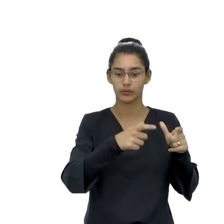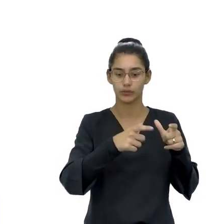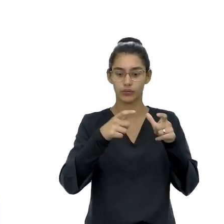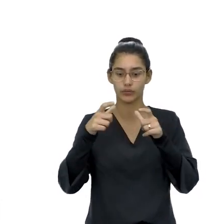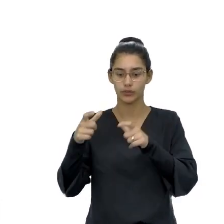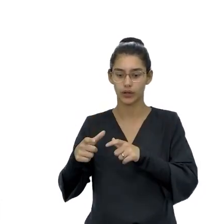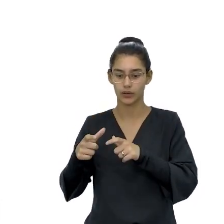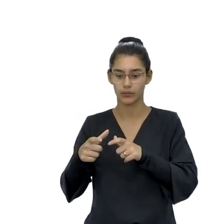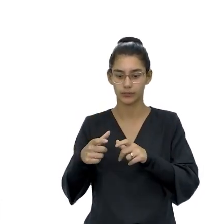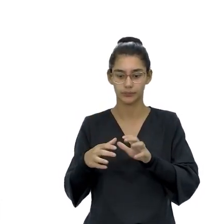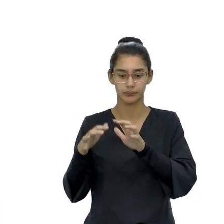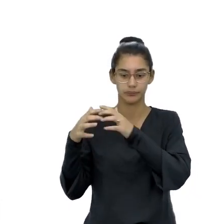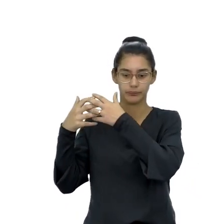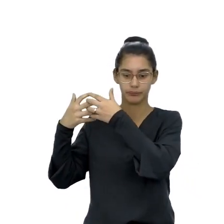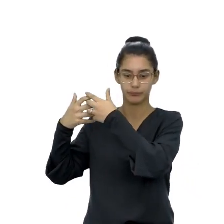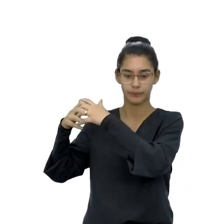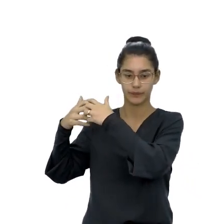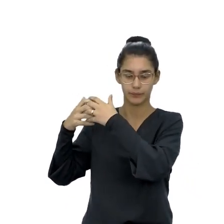lugar da incógnita.